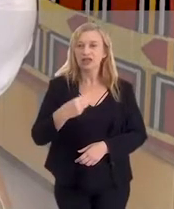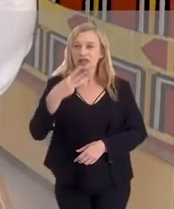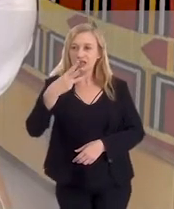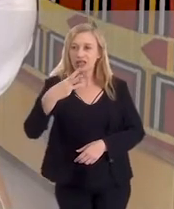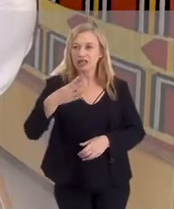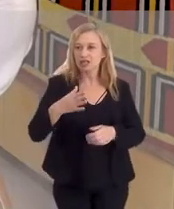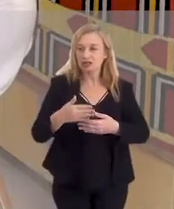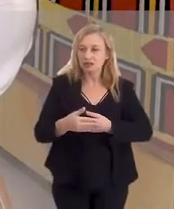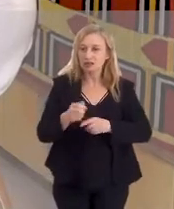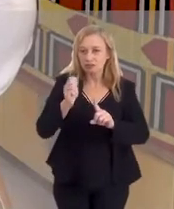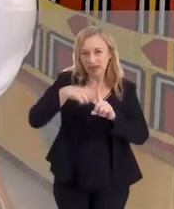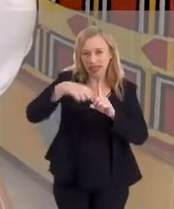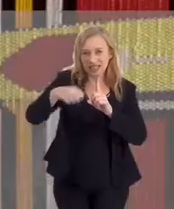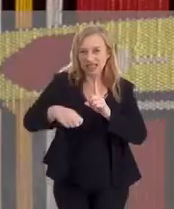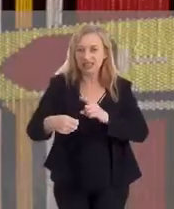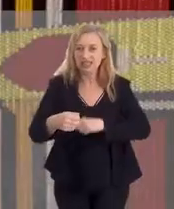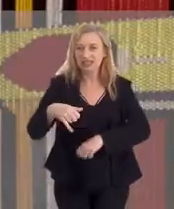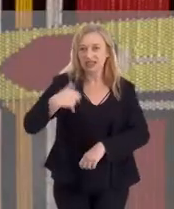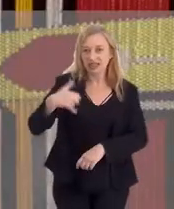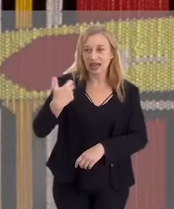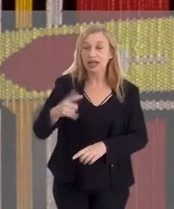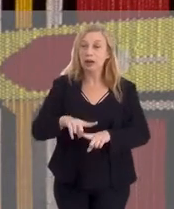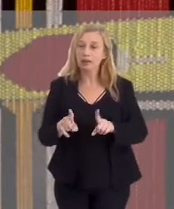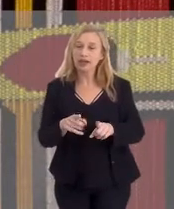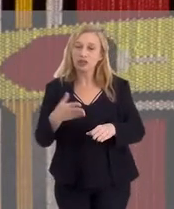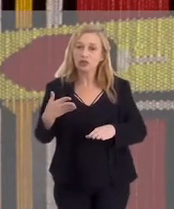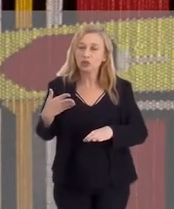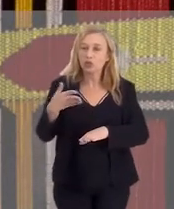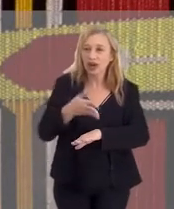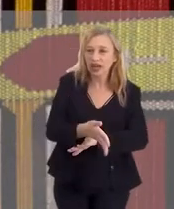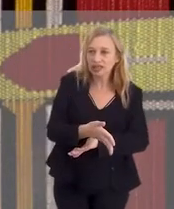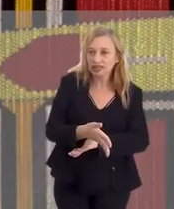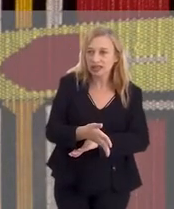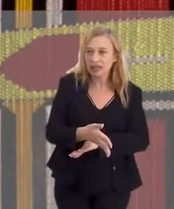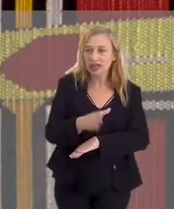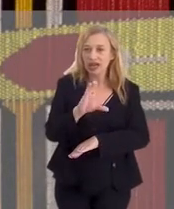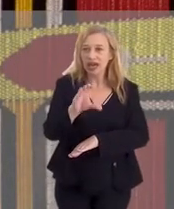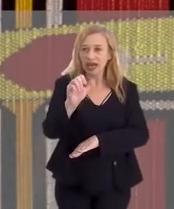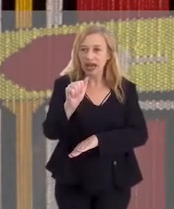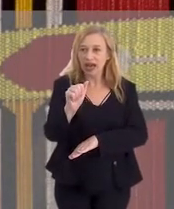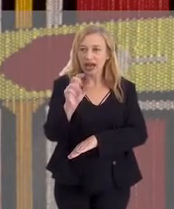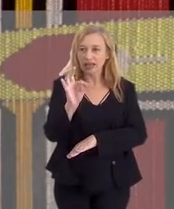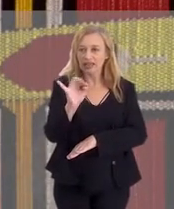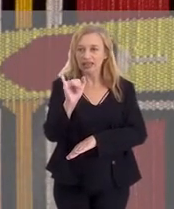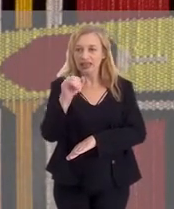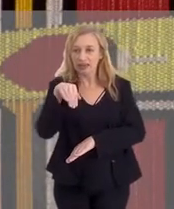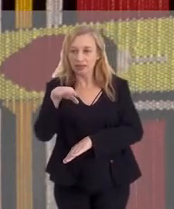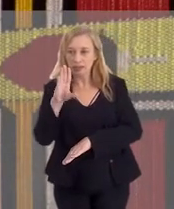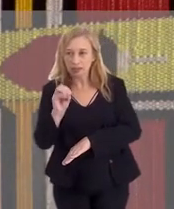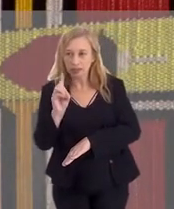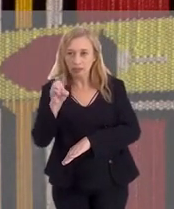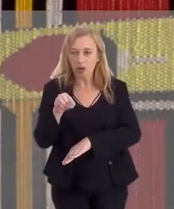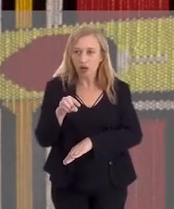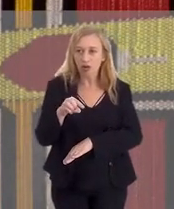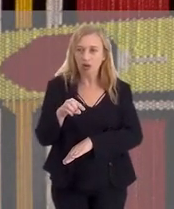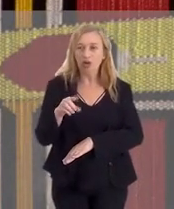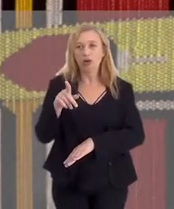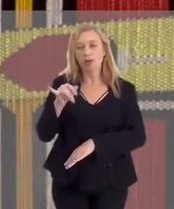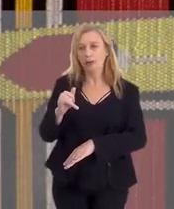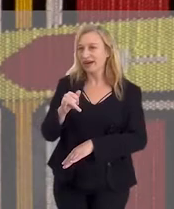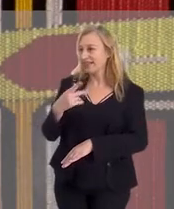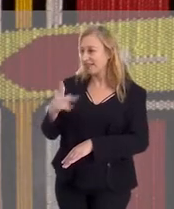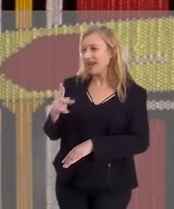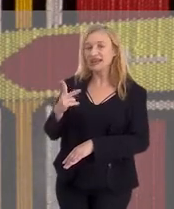já nasceu no preceito. Só que quando a criança ela adentra o catimbó, ela sempre adentra com os pais dela. Nunca